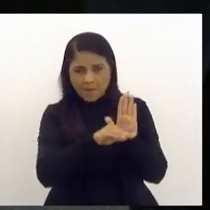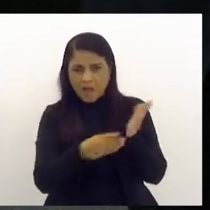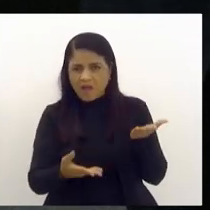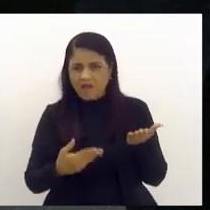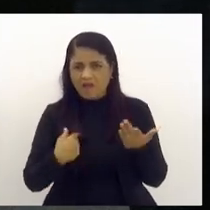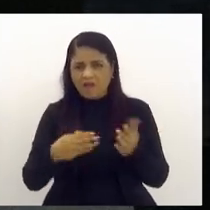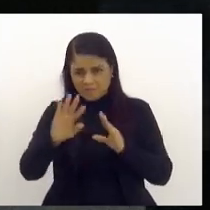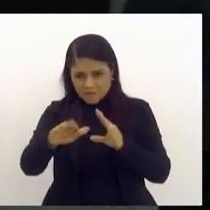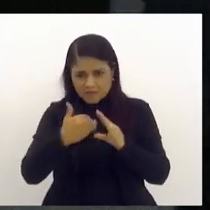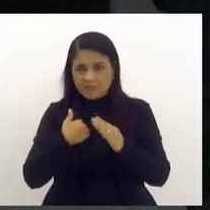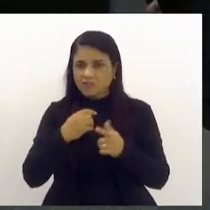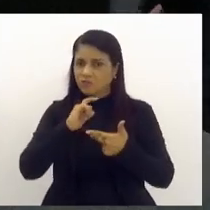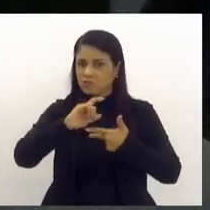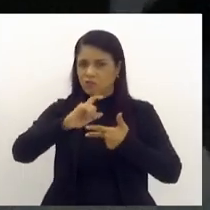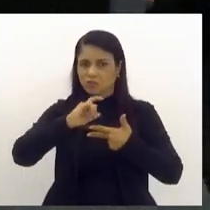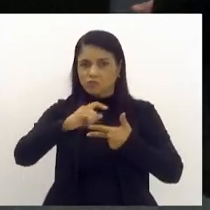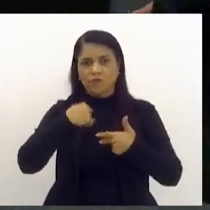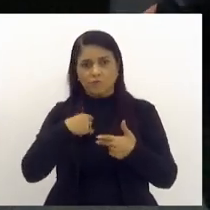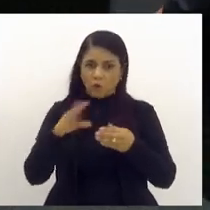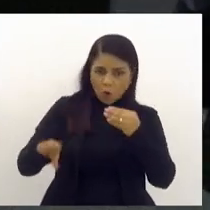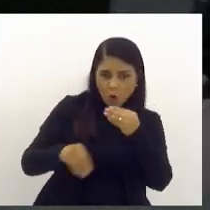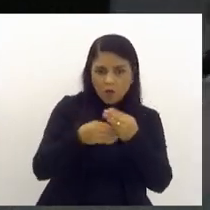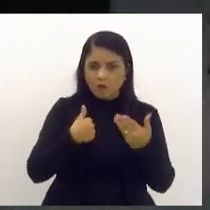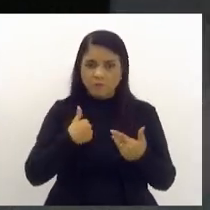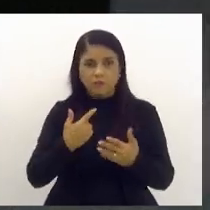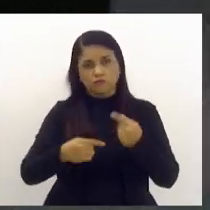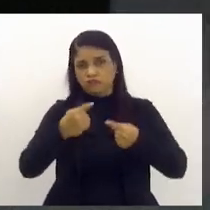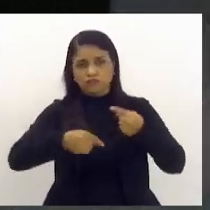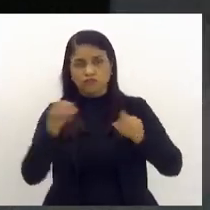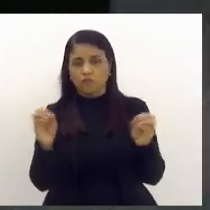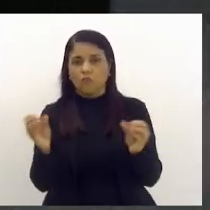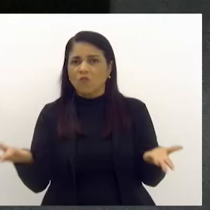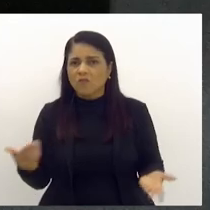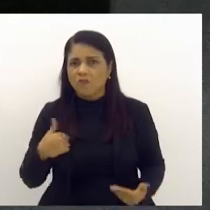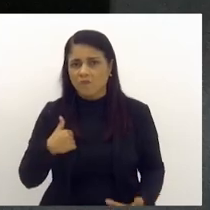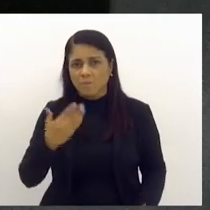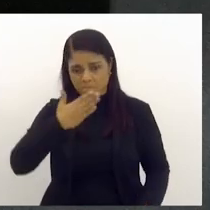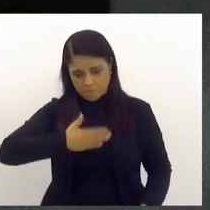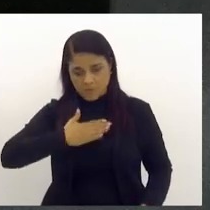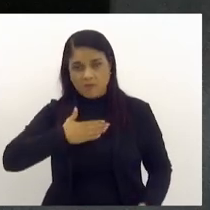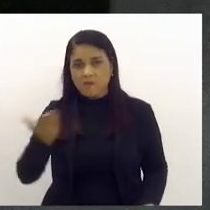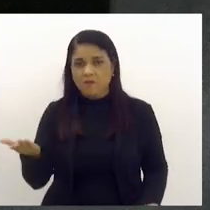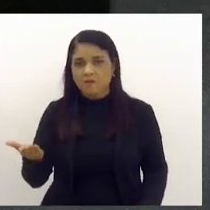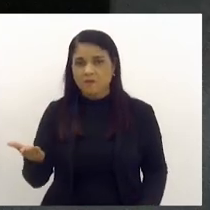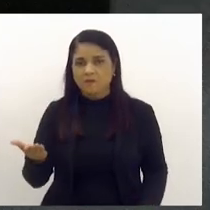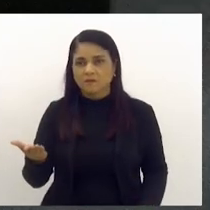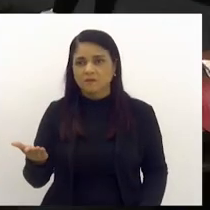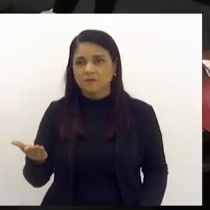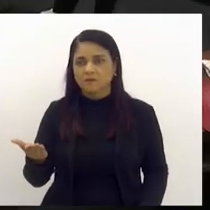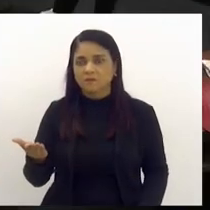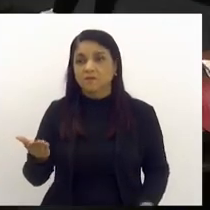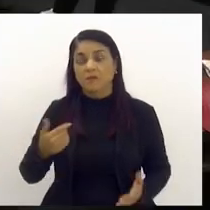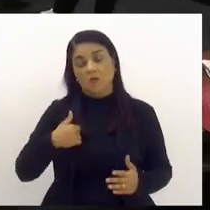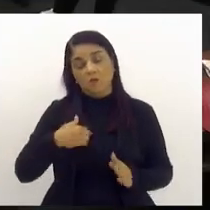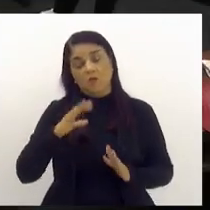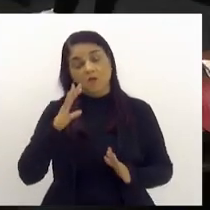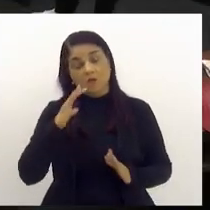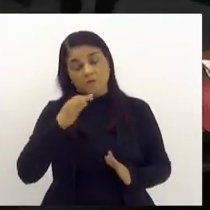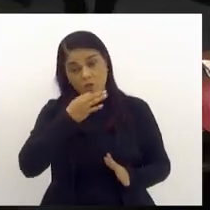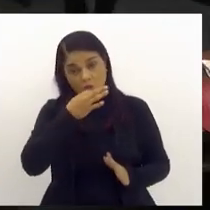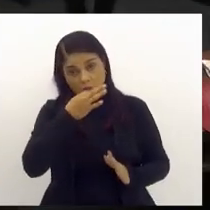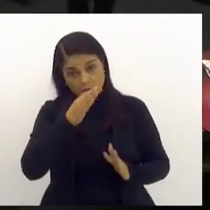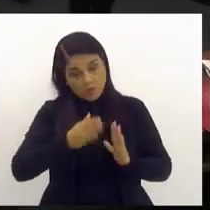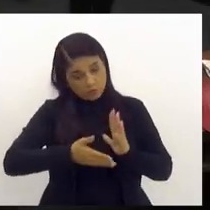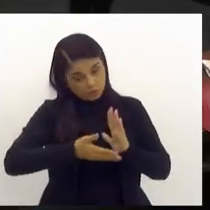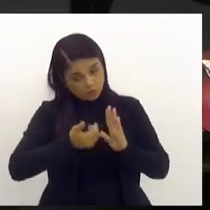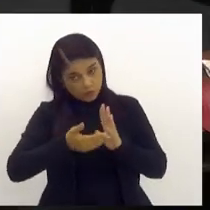mensagem que tiver do Executivo, eu também vou colocar uma questão que não foi discutida. Entendeu? Não, eu acho melhor tirar, presidente. Não foi